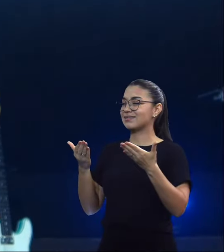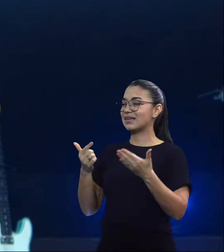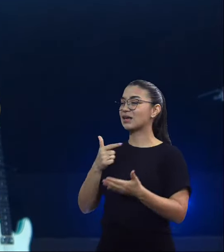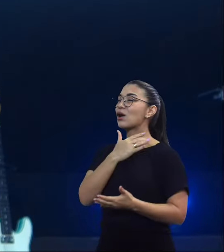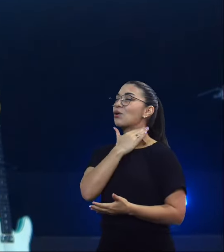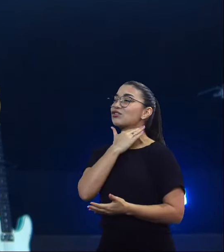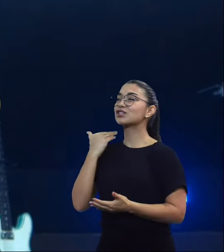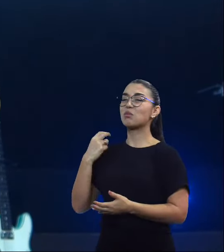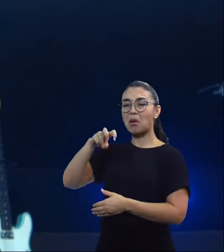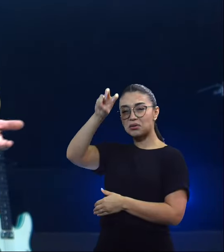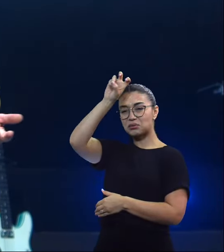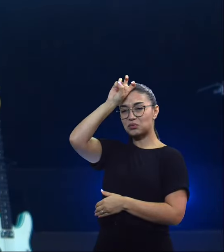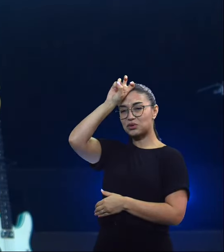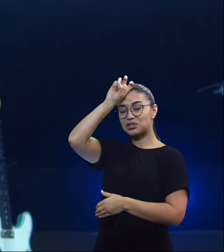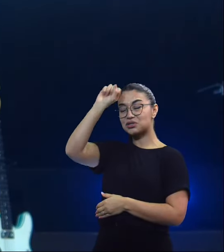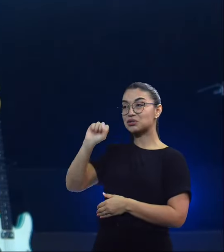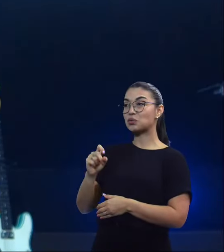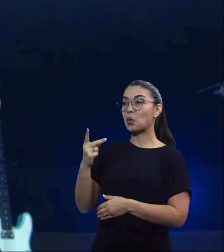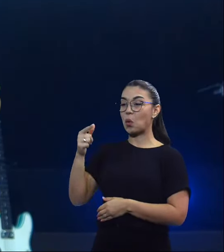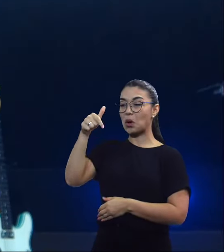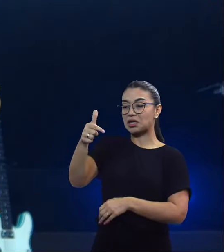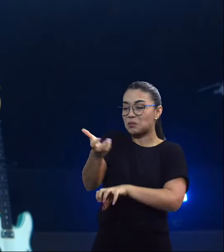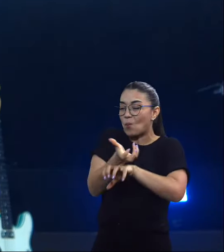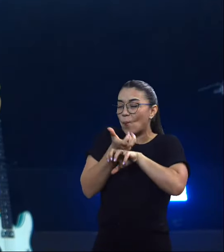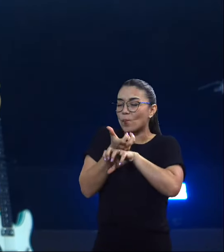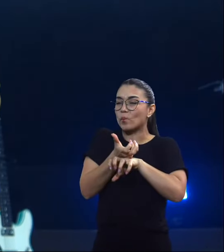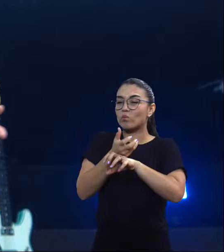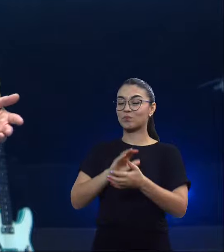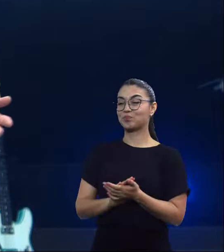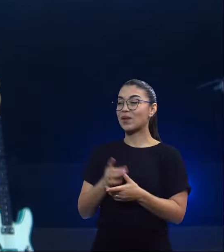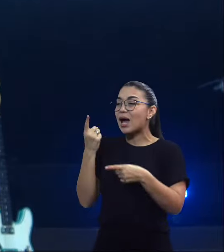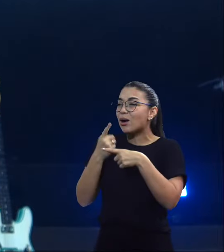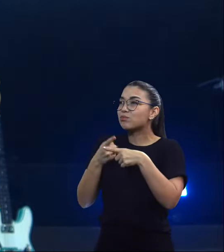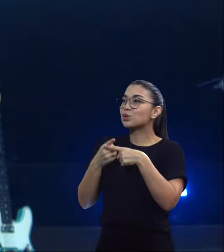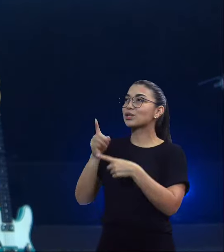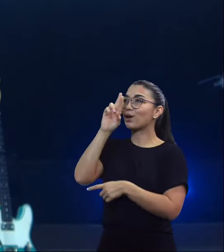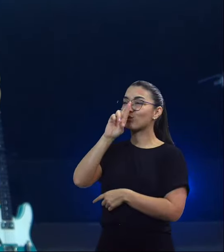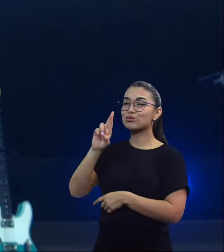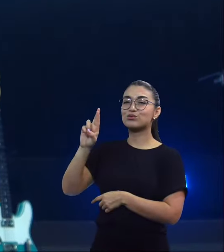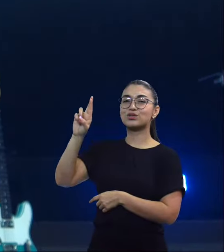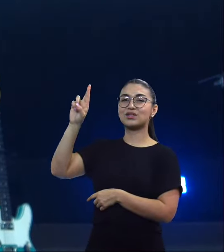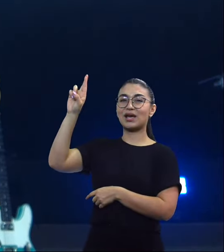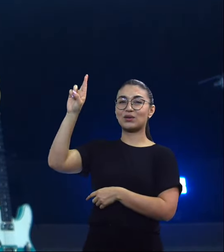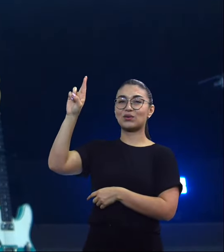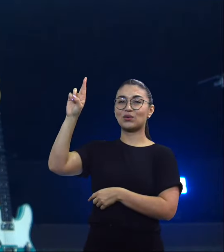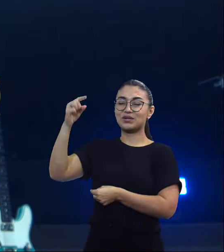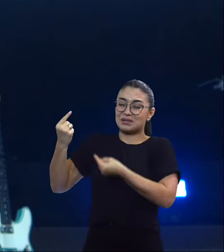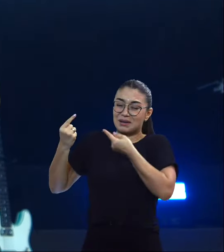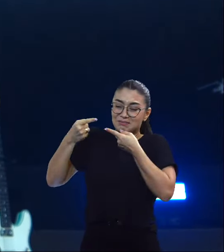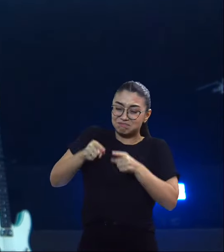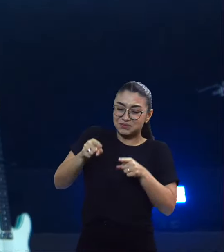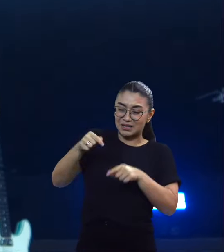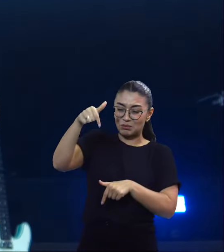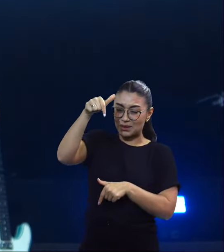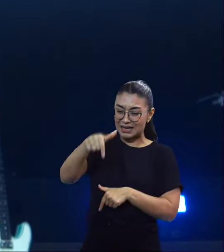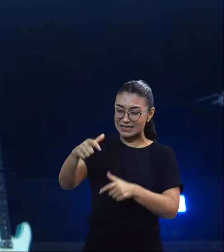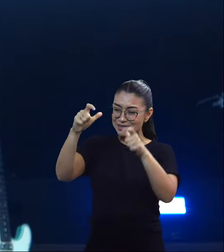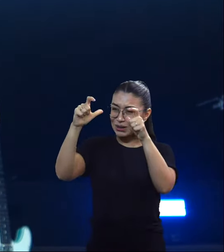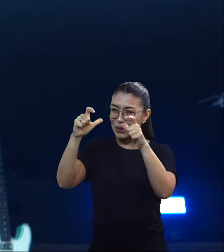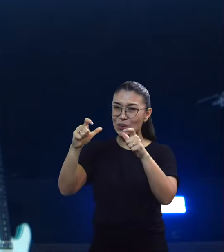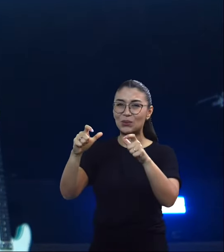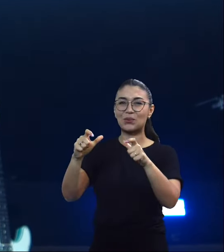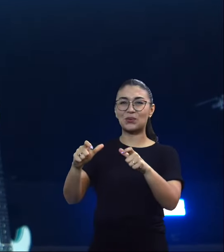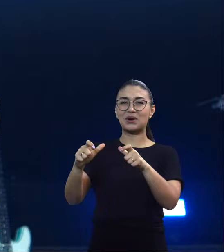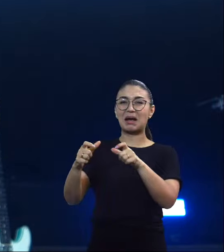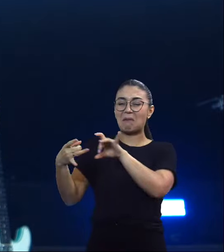no Egito ou neste deserto, porque o Senhor está nos trazendo para essa terra só para nos